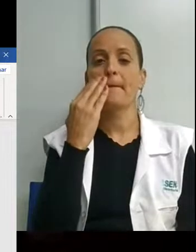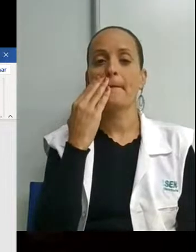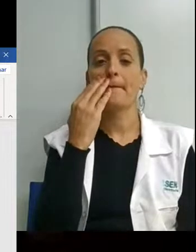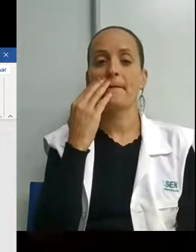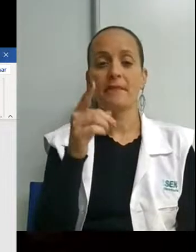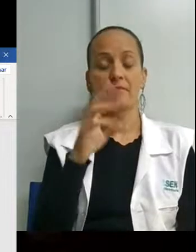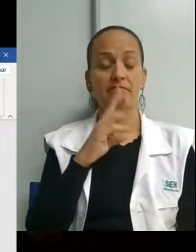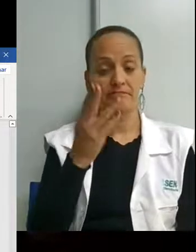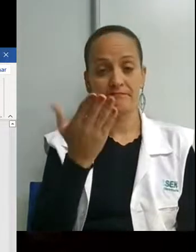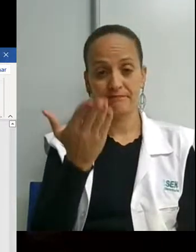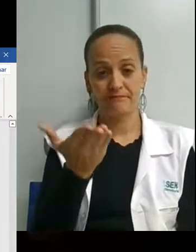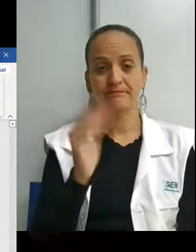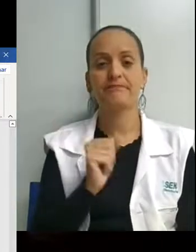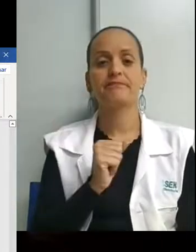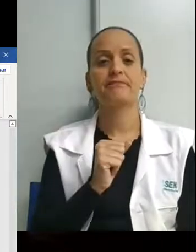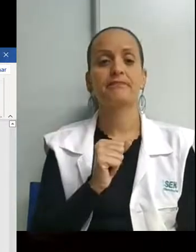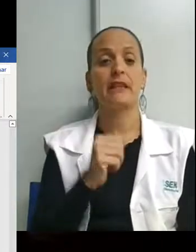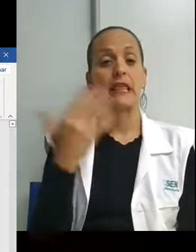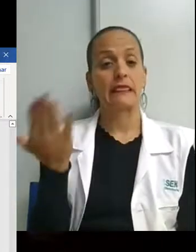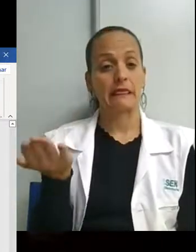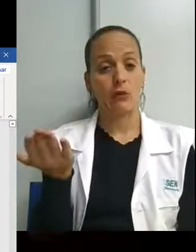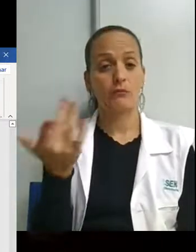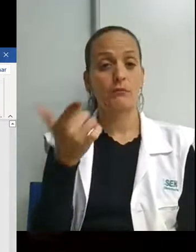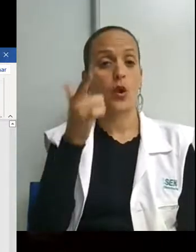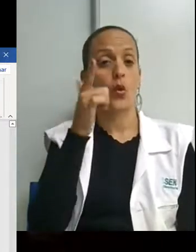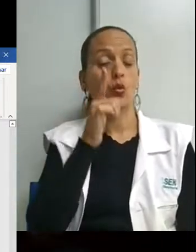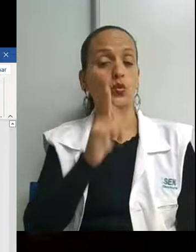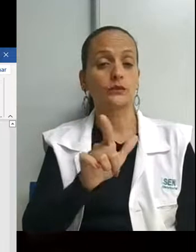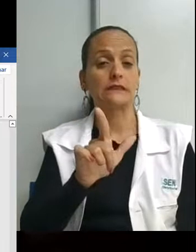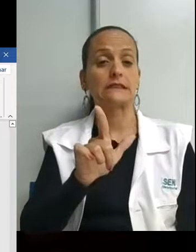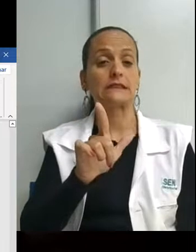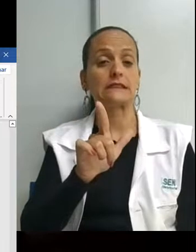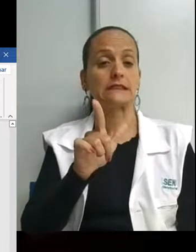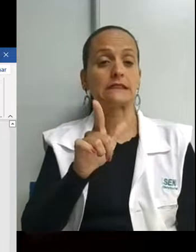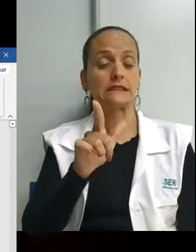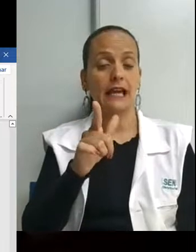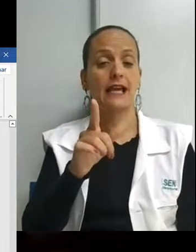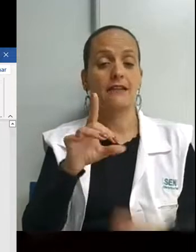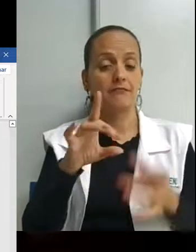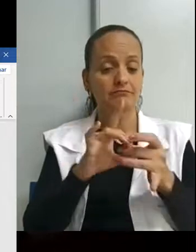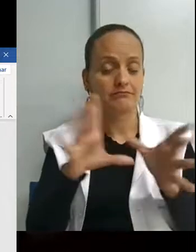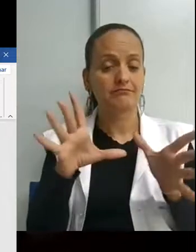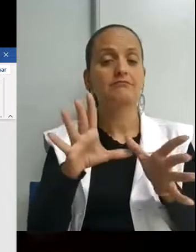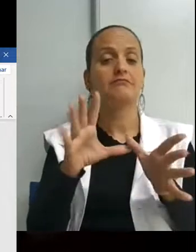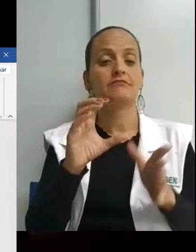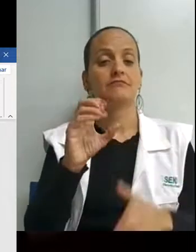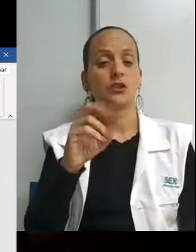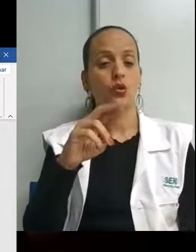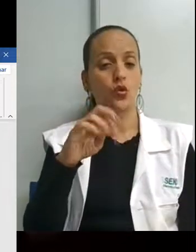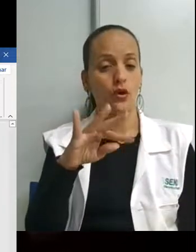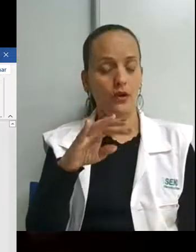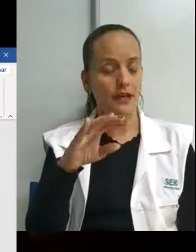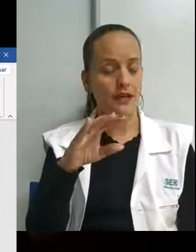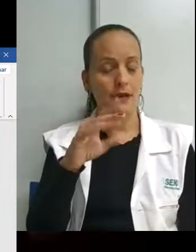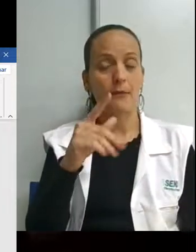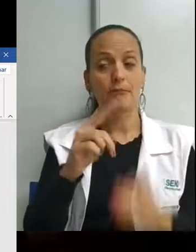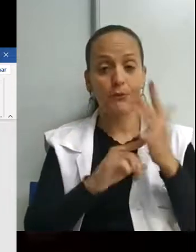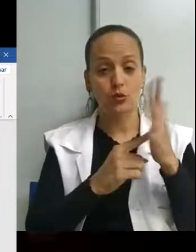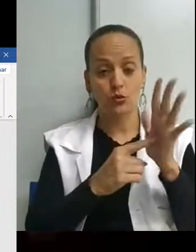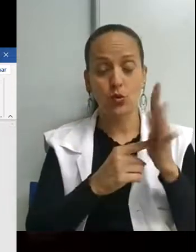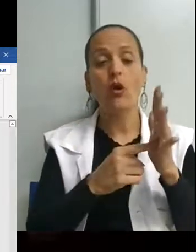5,02. Então, para poder comprar a chave para o motor, eu preciso informar quem? Quem que é a corrente, né? Então, a